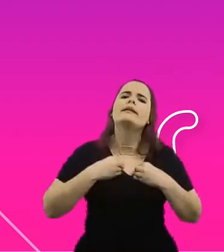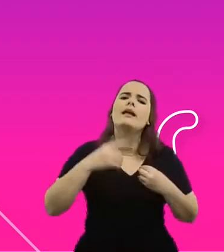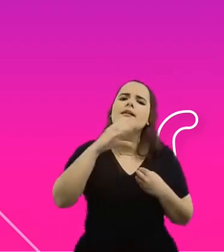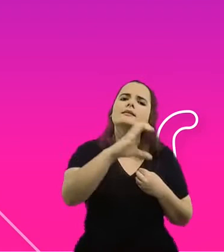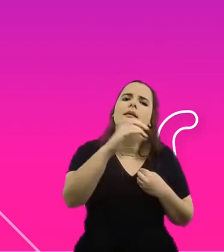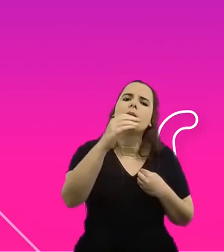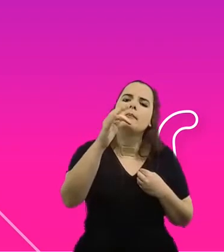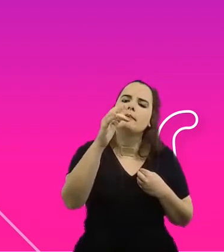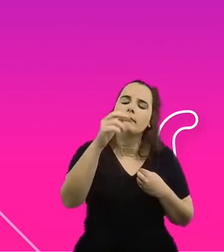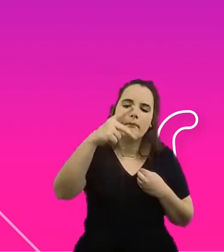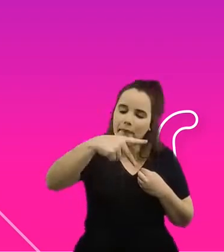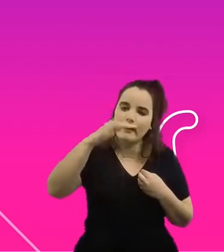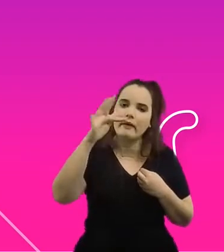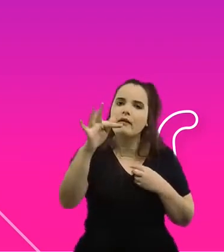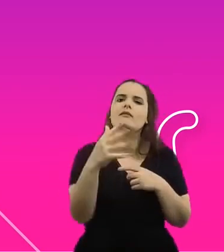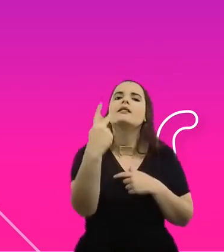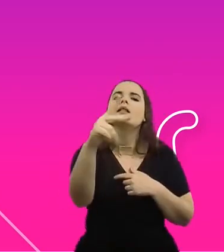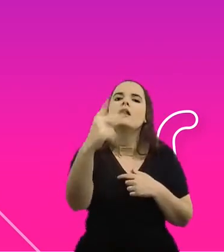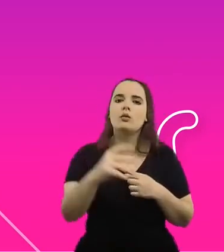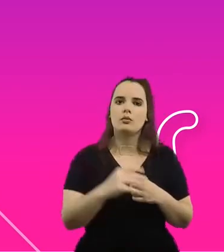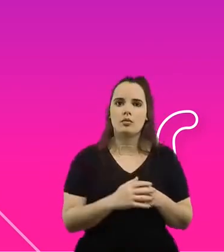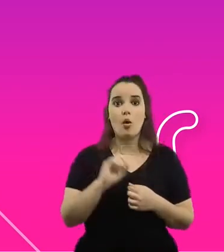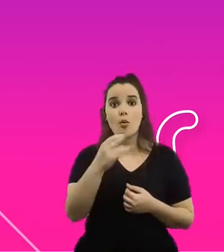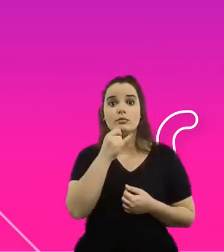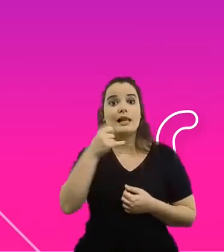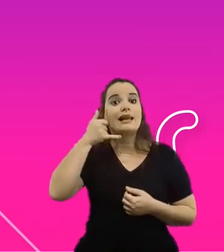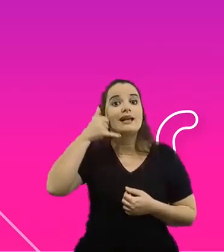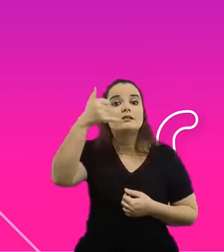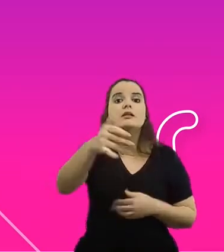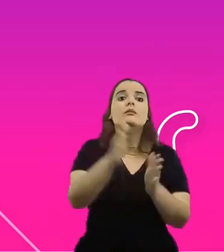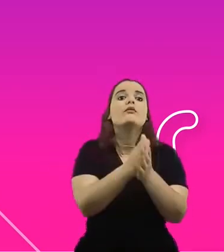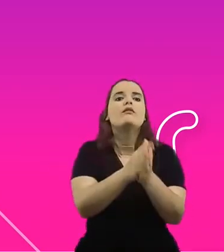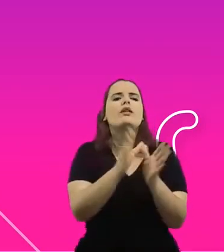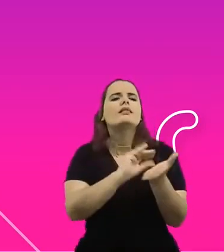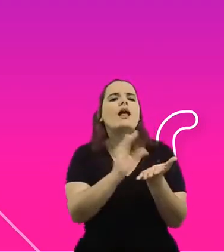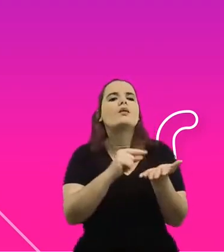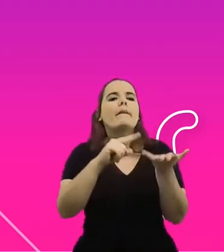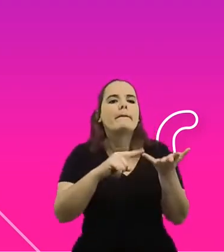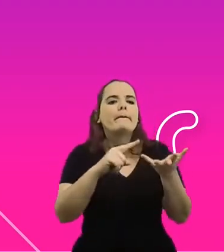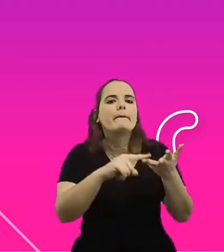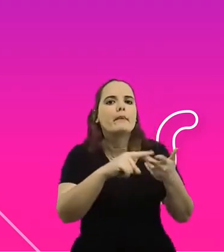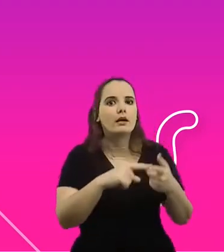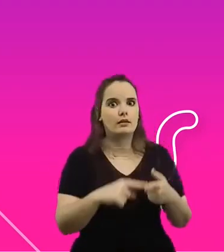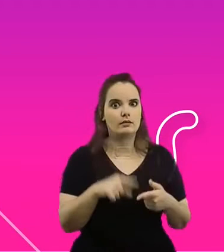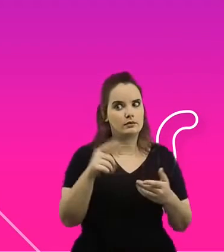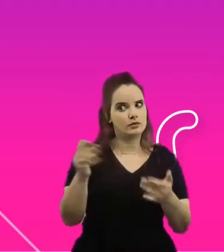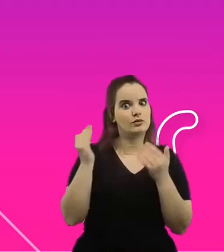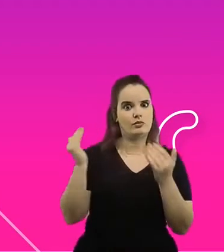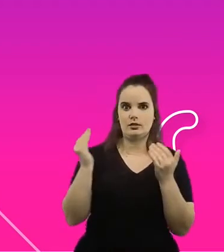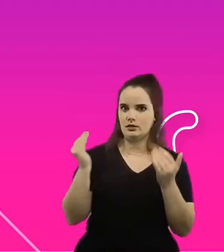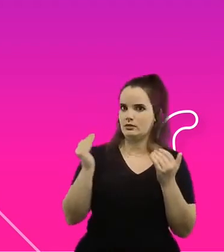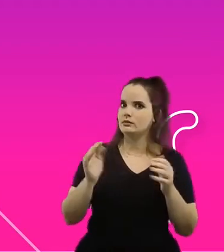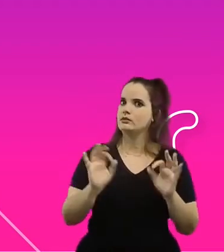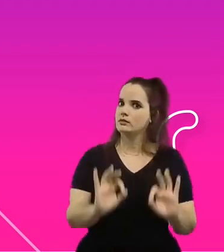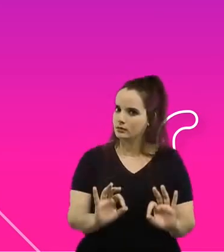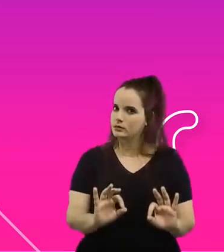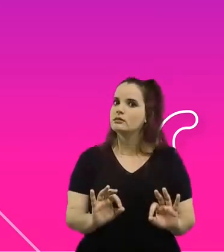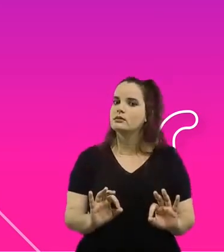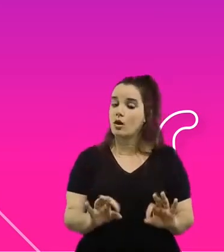pedindo alguns dados seus, desconfie e desconfie muito, certo? Pra vocês terem uma ideia,